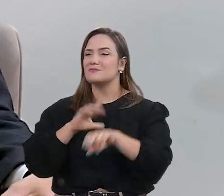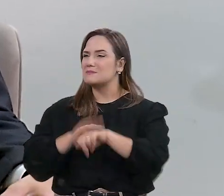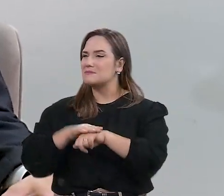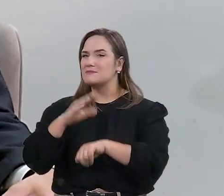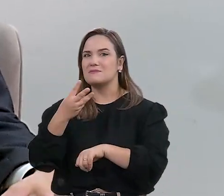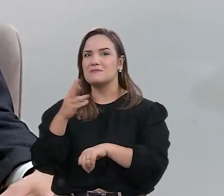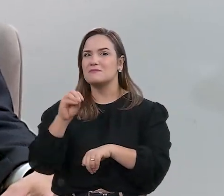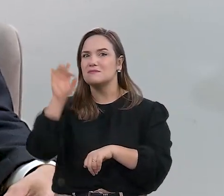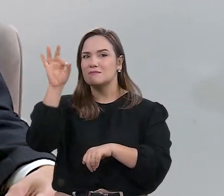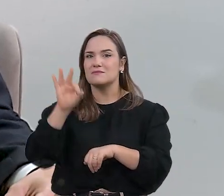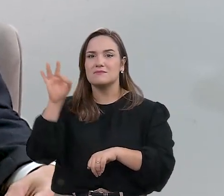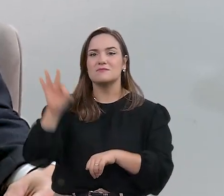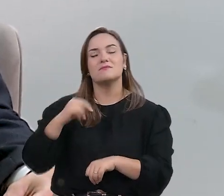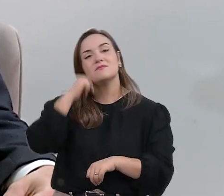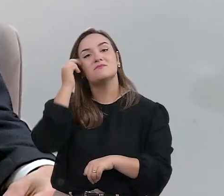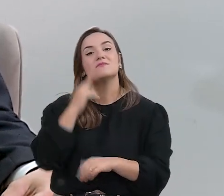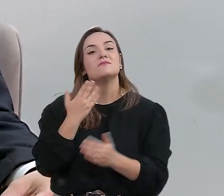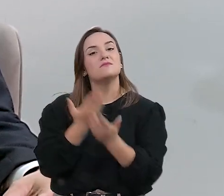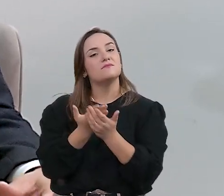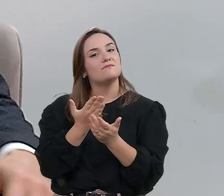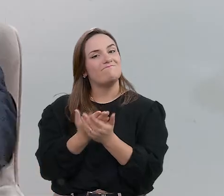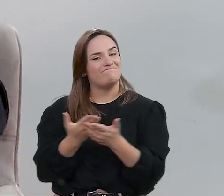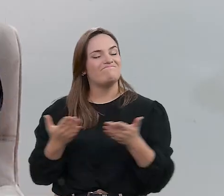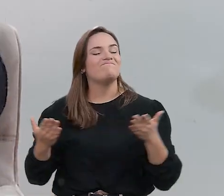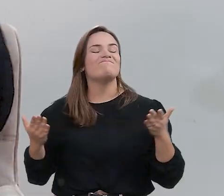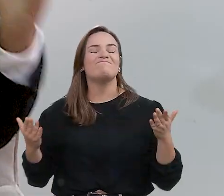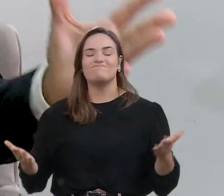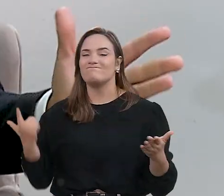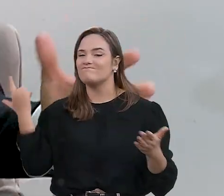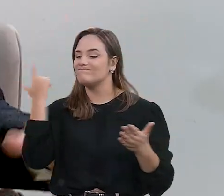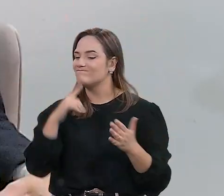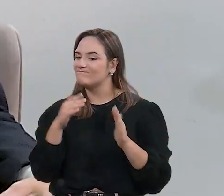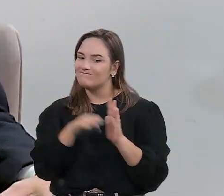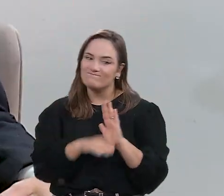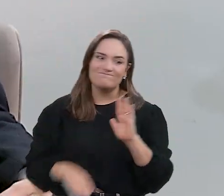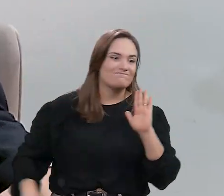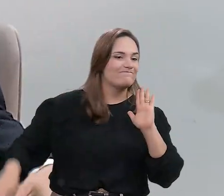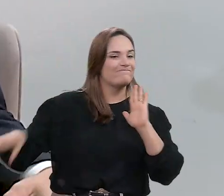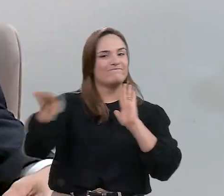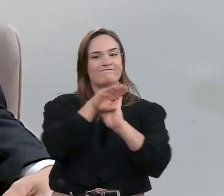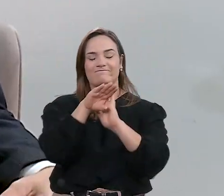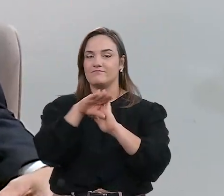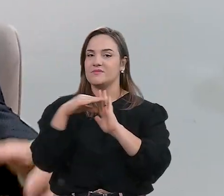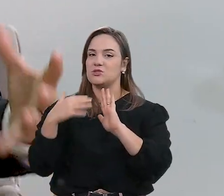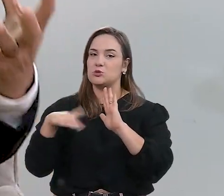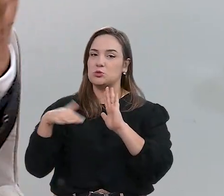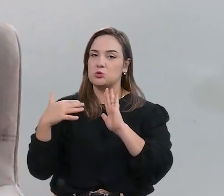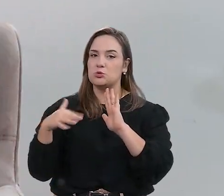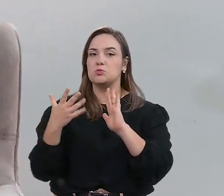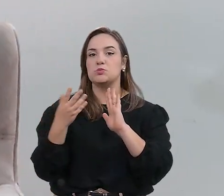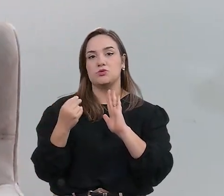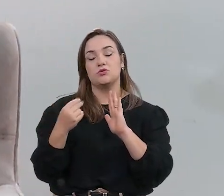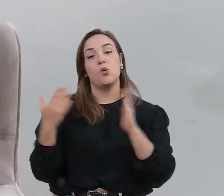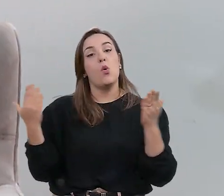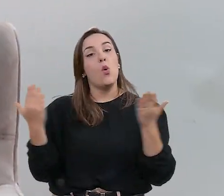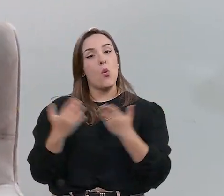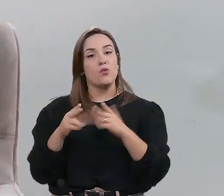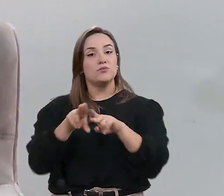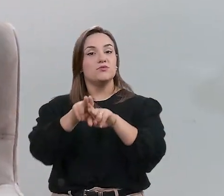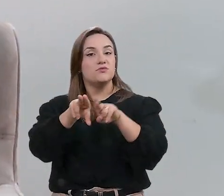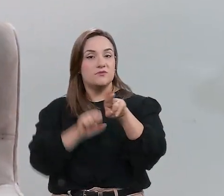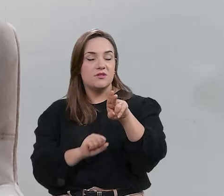de 30% de negros estudando. Quer dizer, houve um aumento assim muito significativo. Hoje a